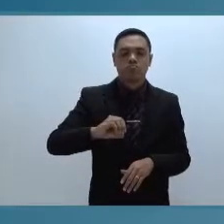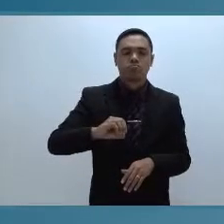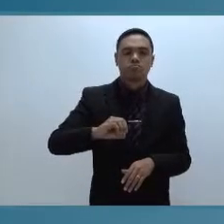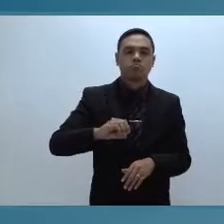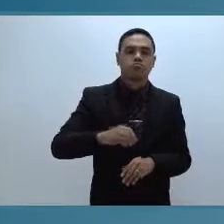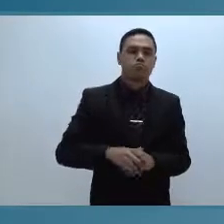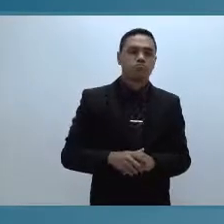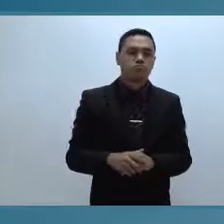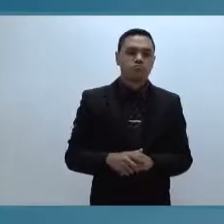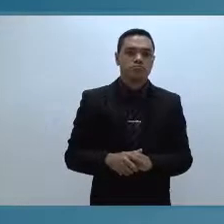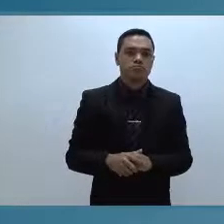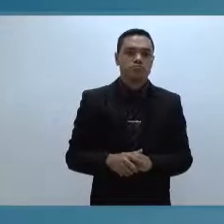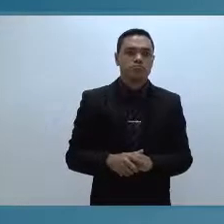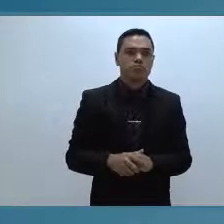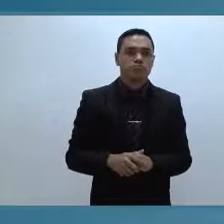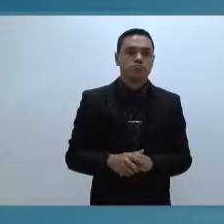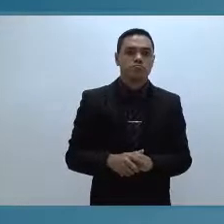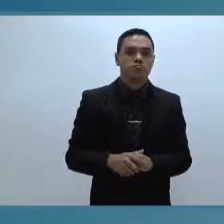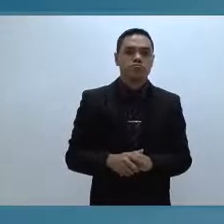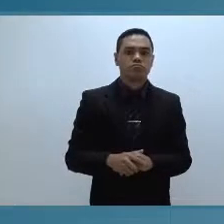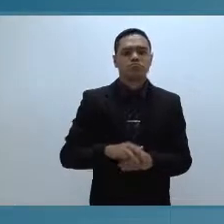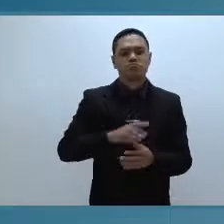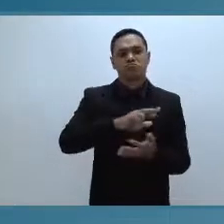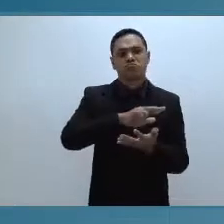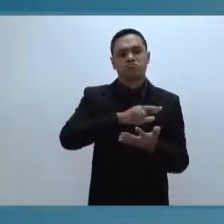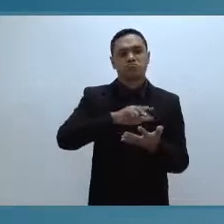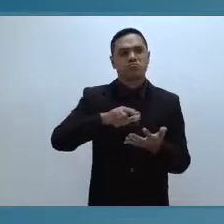77,83%. Meta 2,